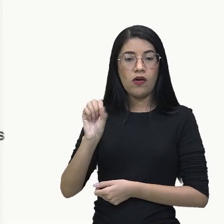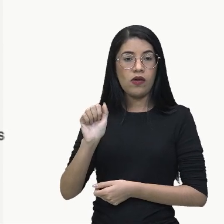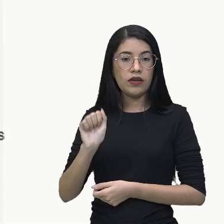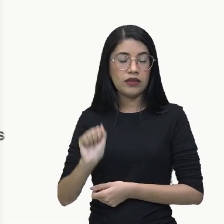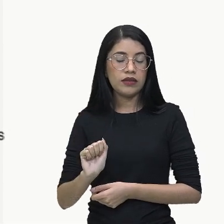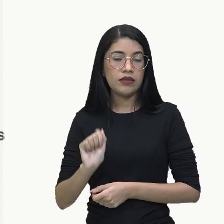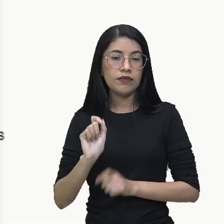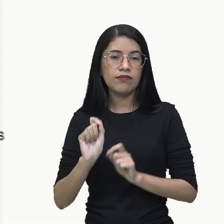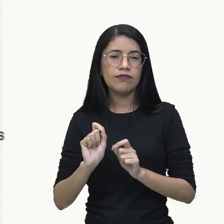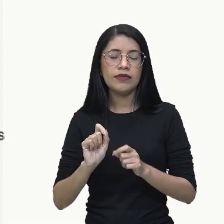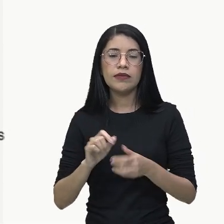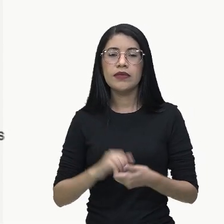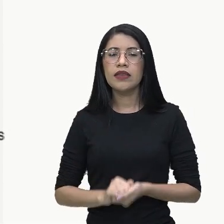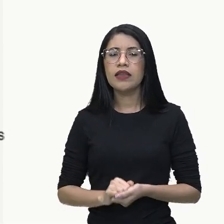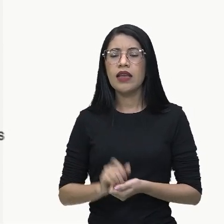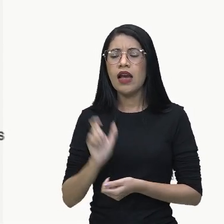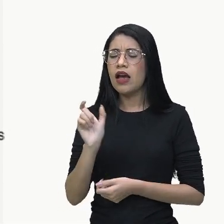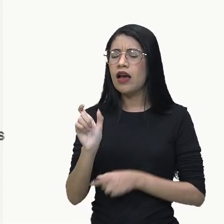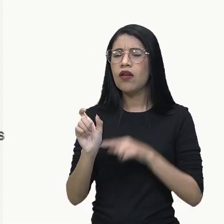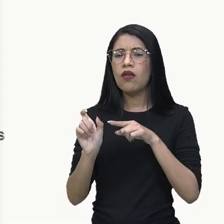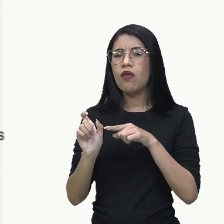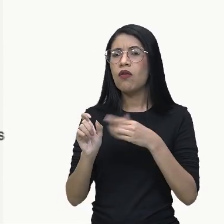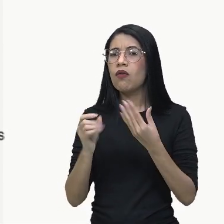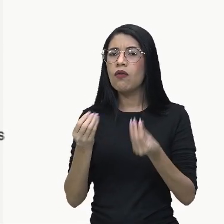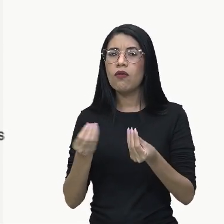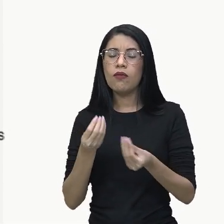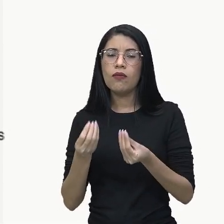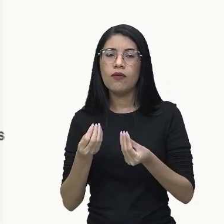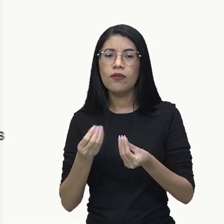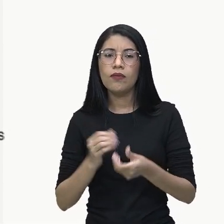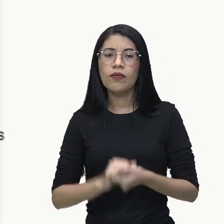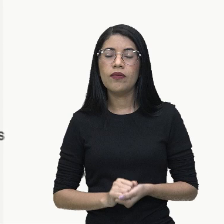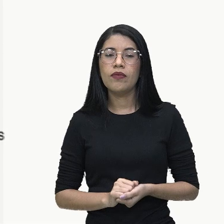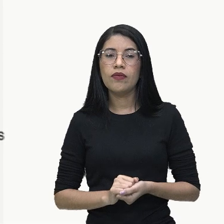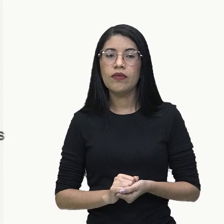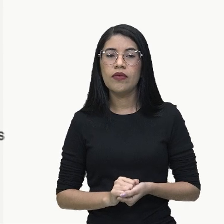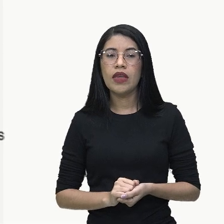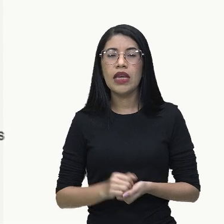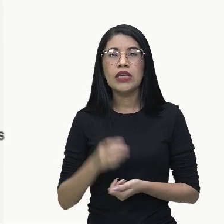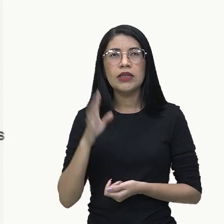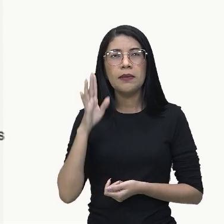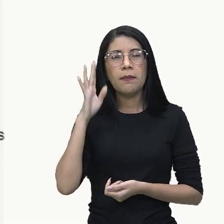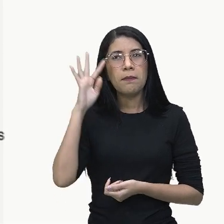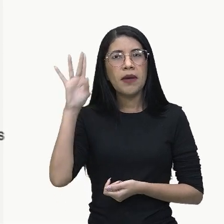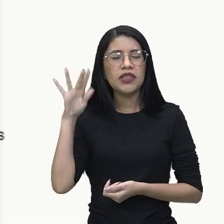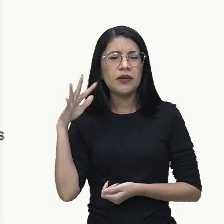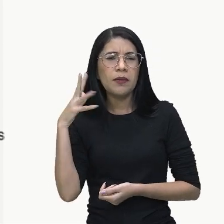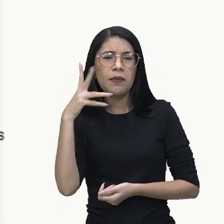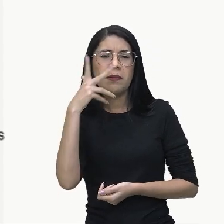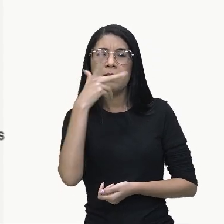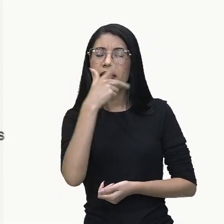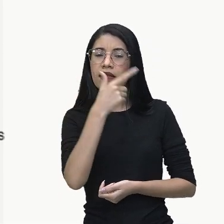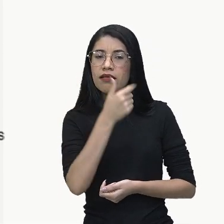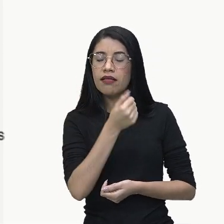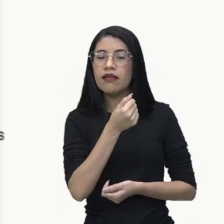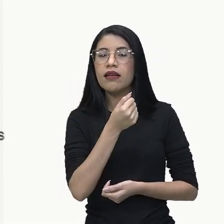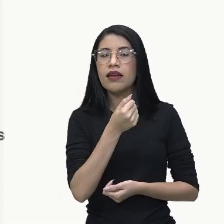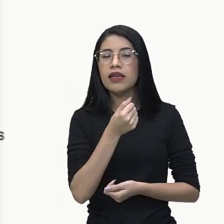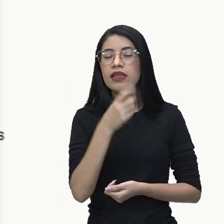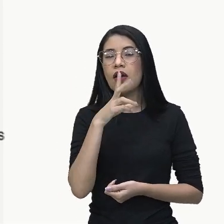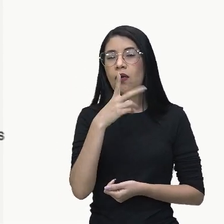quando a gente pensa na palavra Rosa Observe que nós temos o ideal de beleza um ideal de